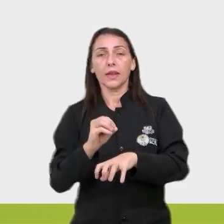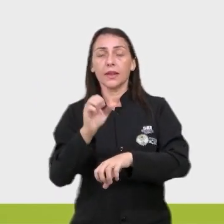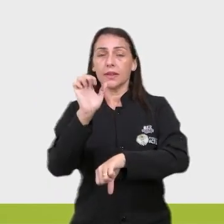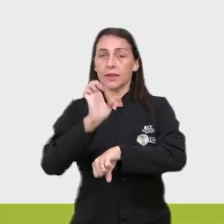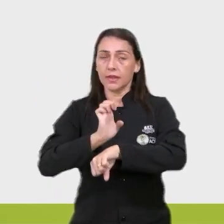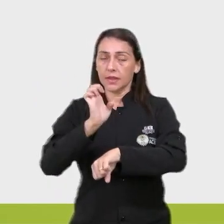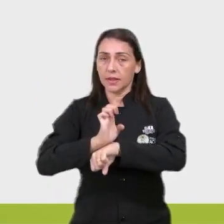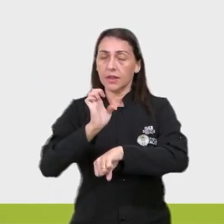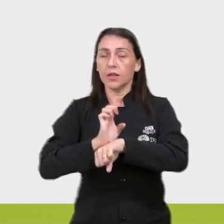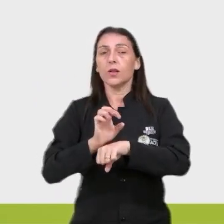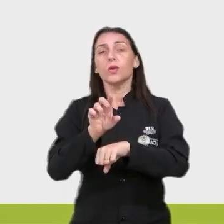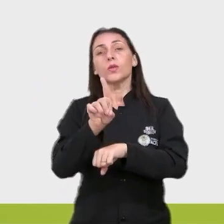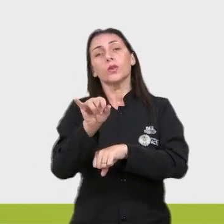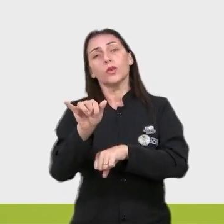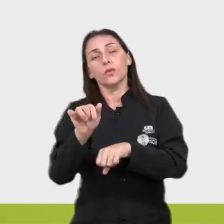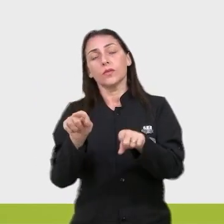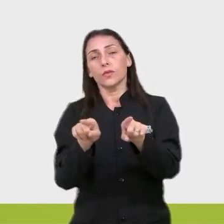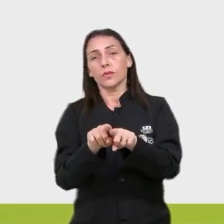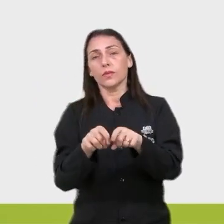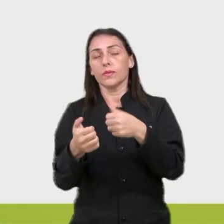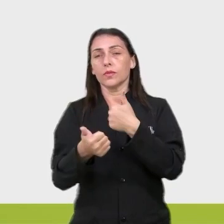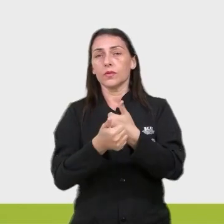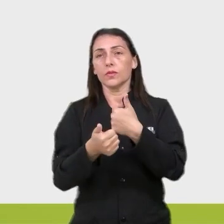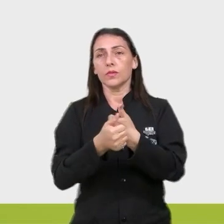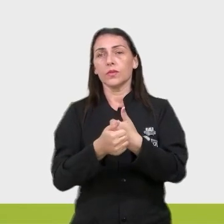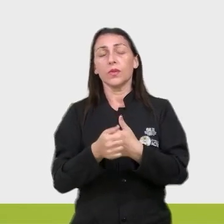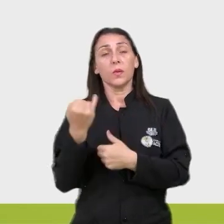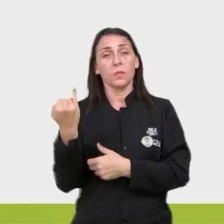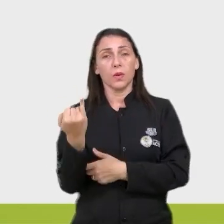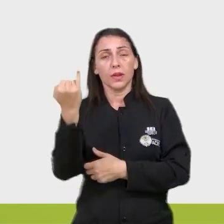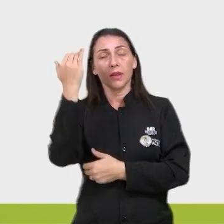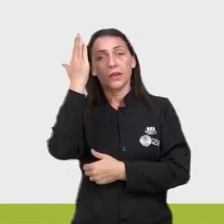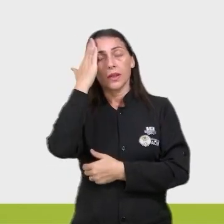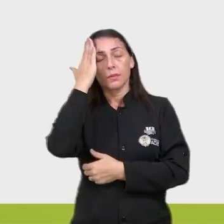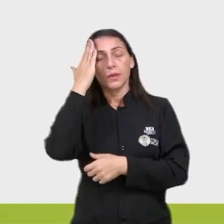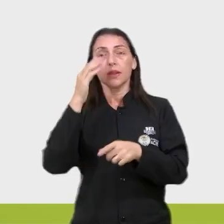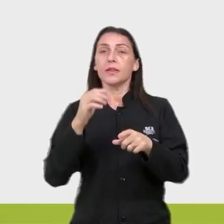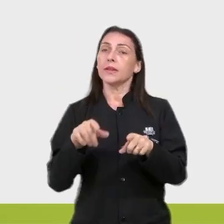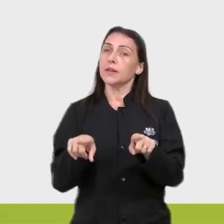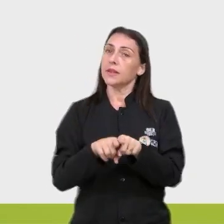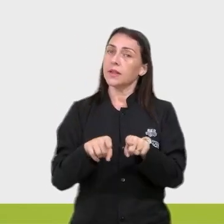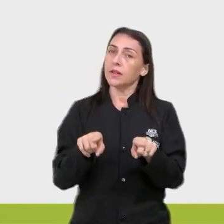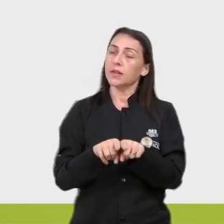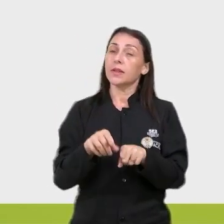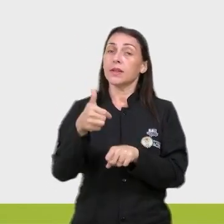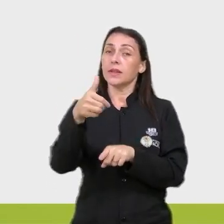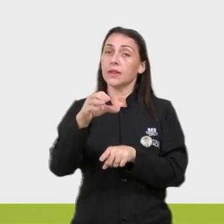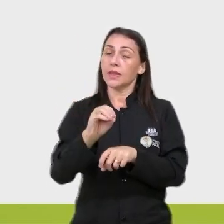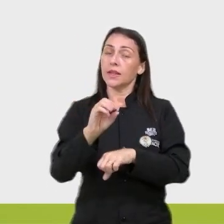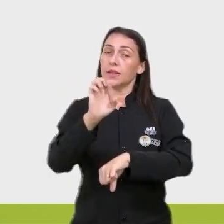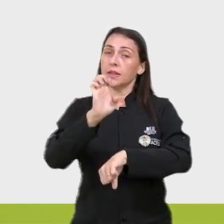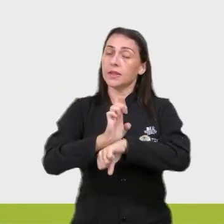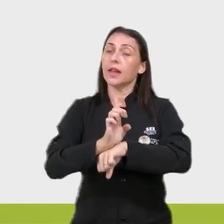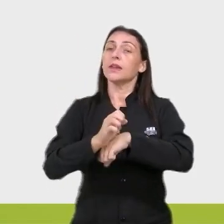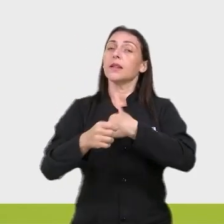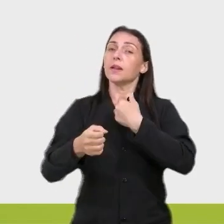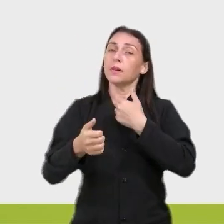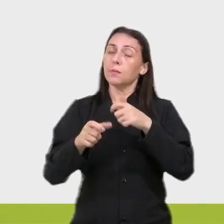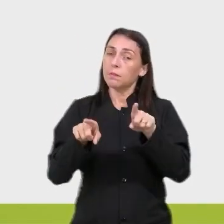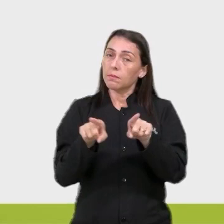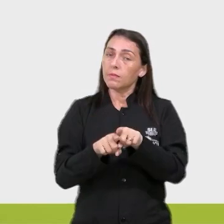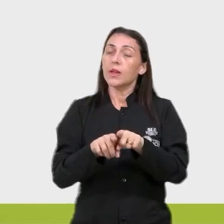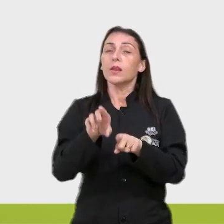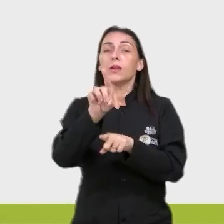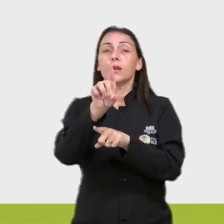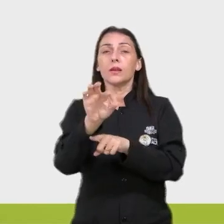estados, mais o Distrito Federal, tá? Então, importante saber também, ó, 10 estados mais o Distrito Federal. Estou falando